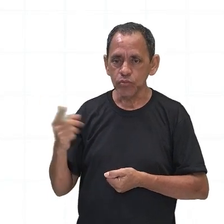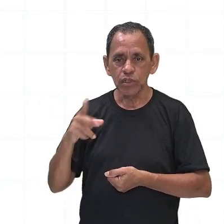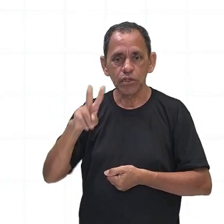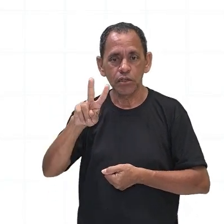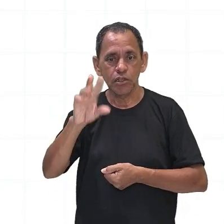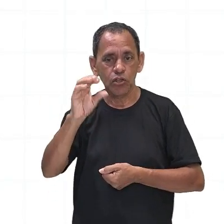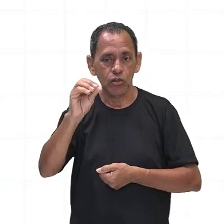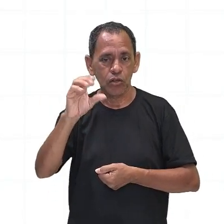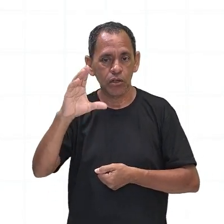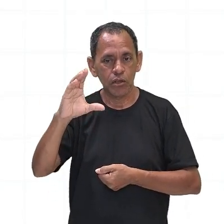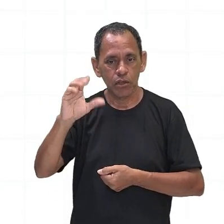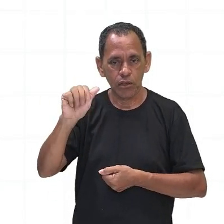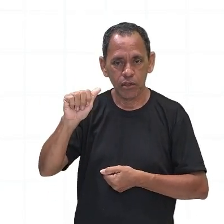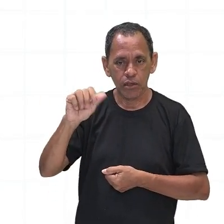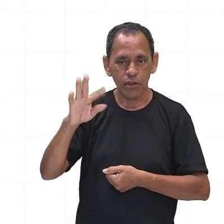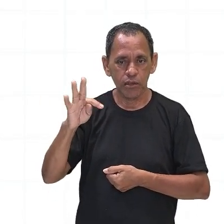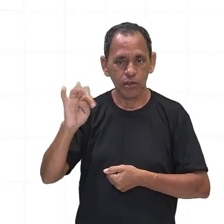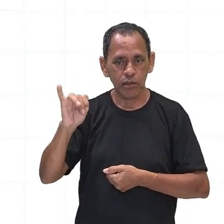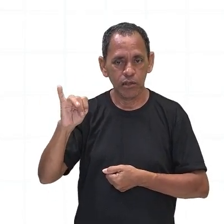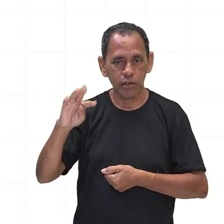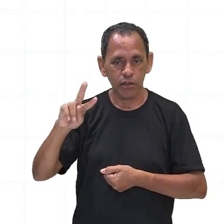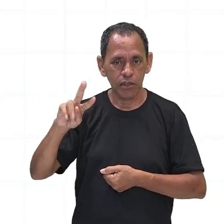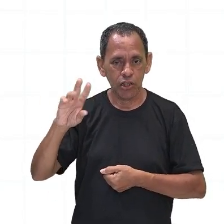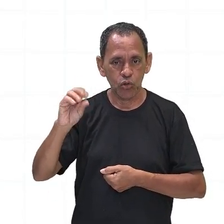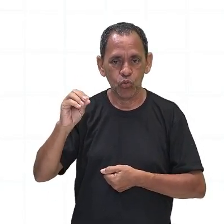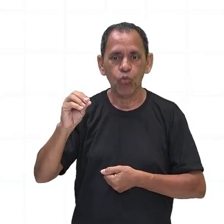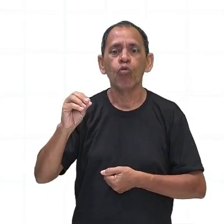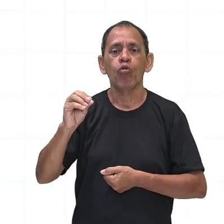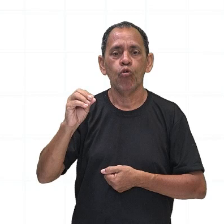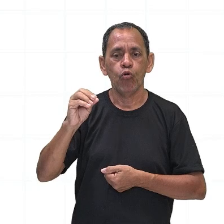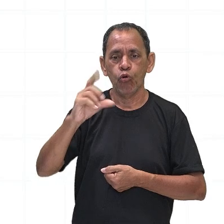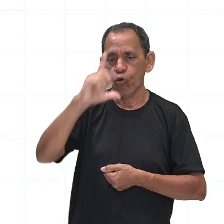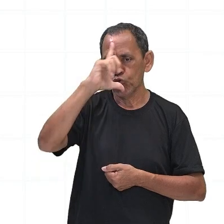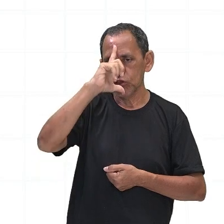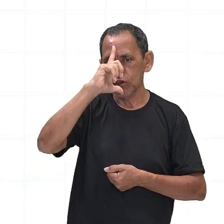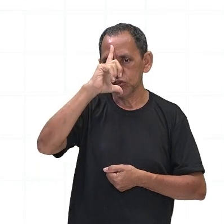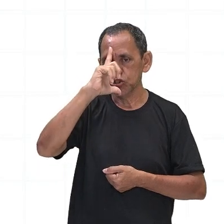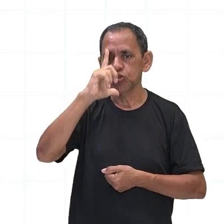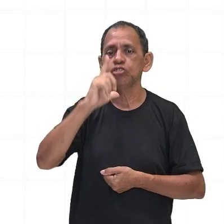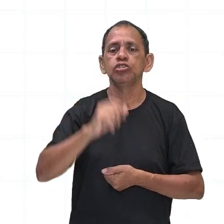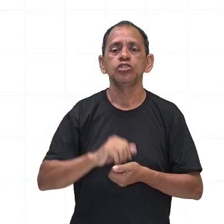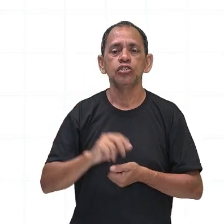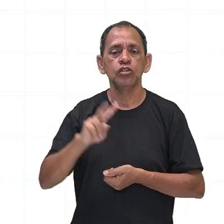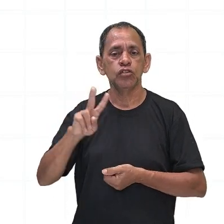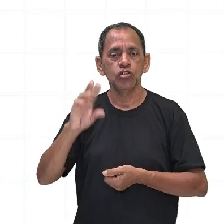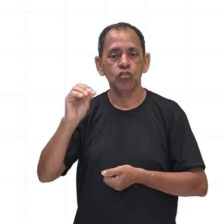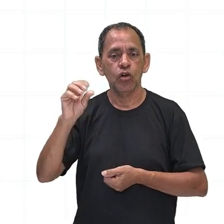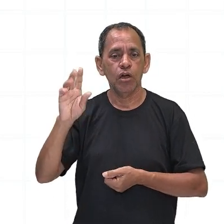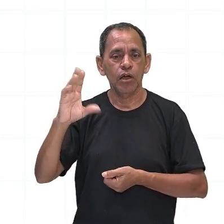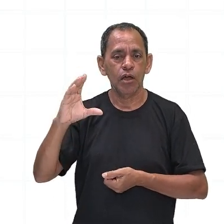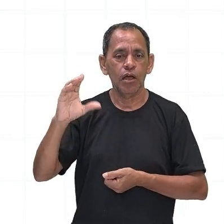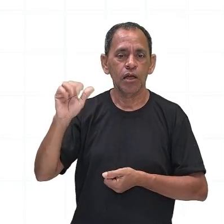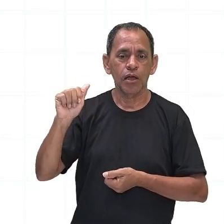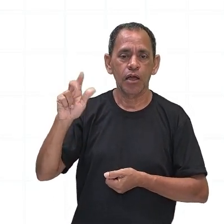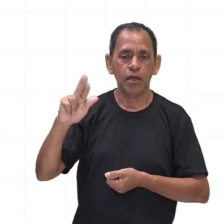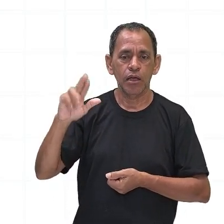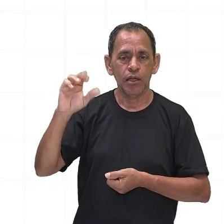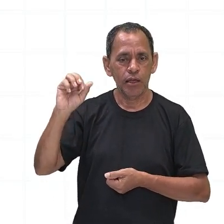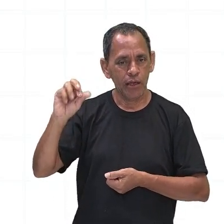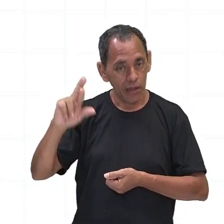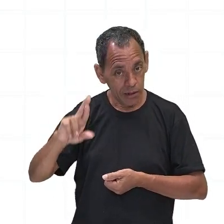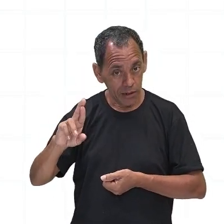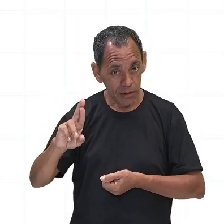só. Vocativo, do latim vocare, certo? Que significa chamar. É o termo, certo, gente?